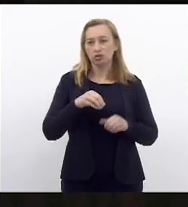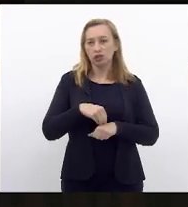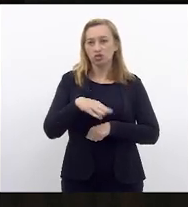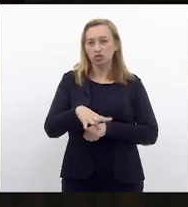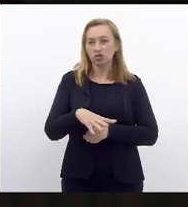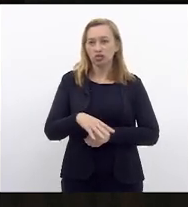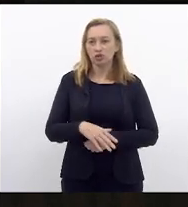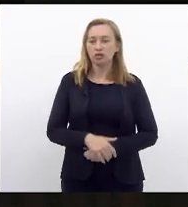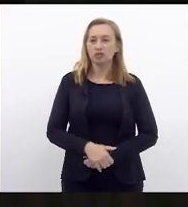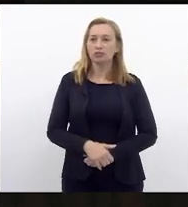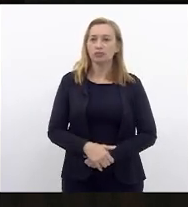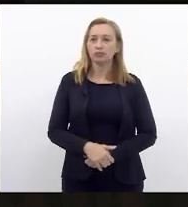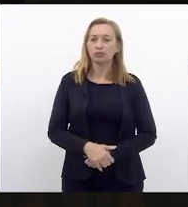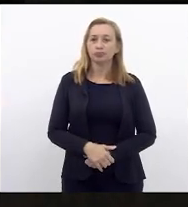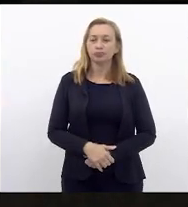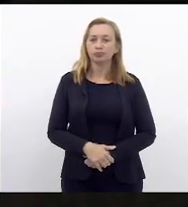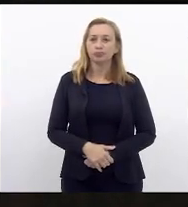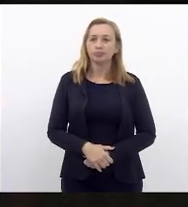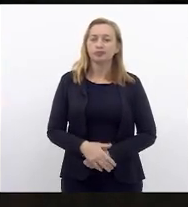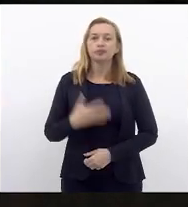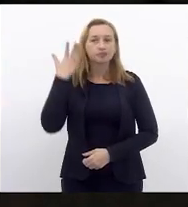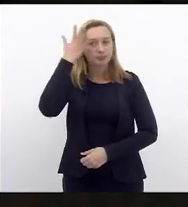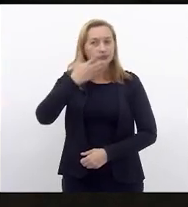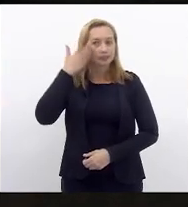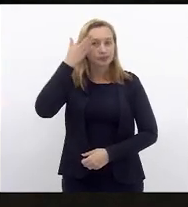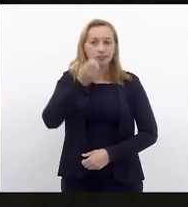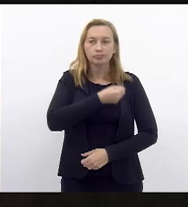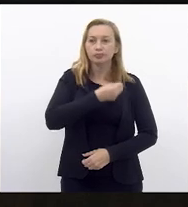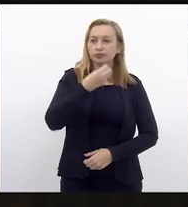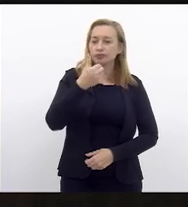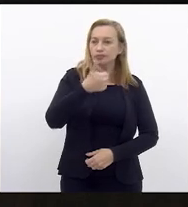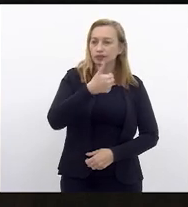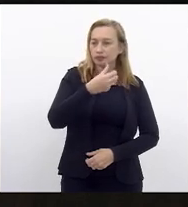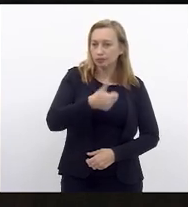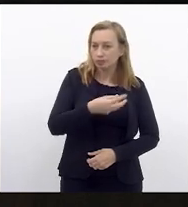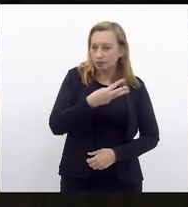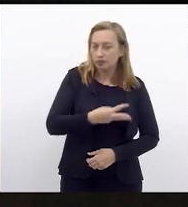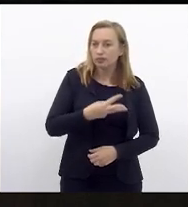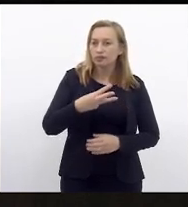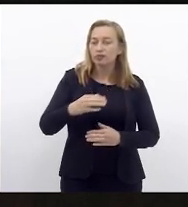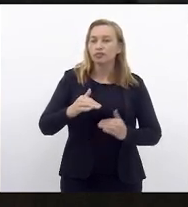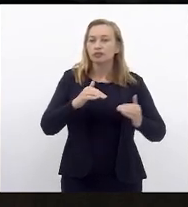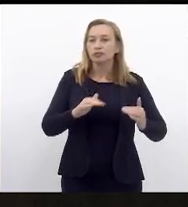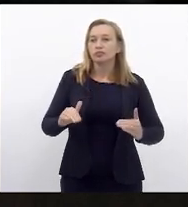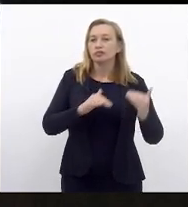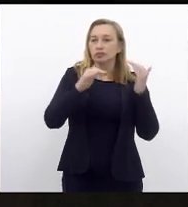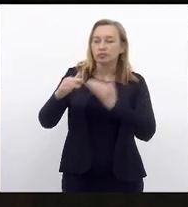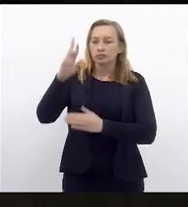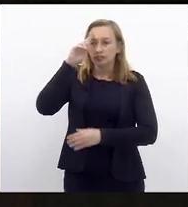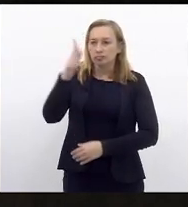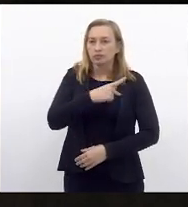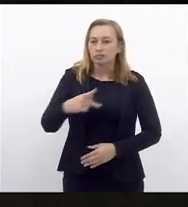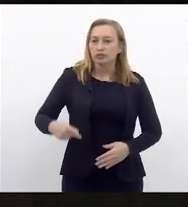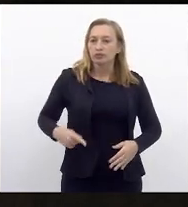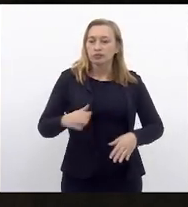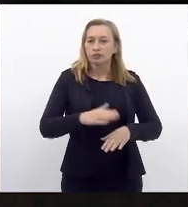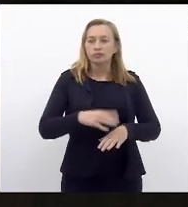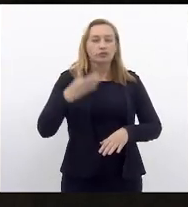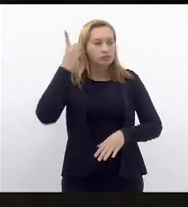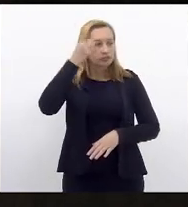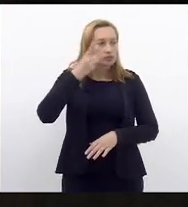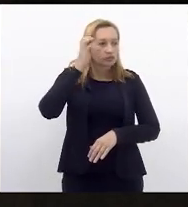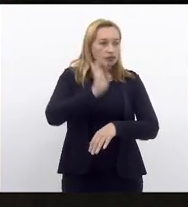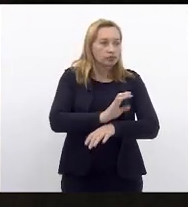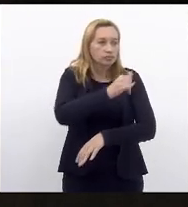indicação e do parecer. Mensagem número 13, excelentíssimos senhores presidentes e demais membros da Assembleia Legislativa do Estado do Rio de